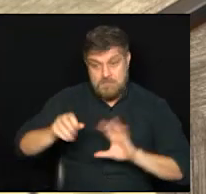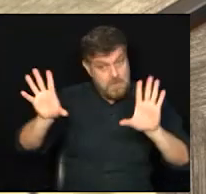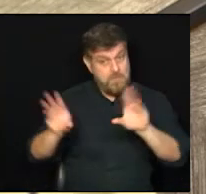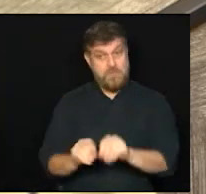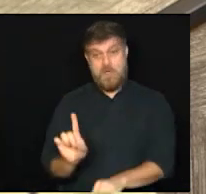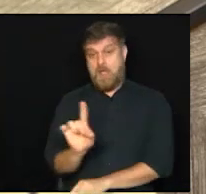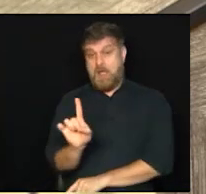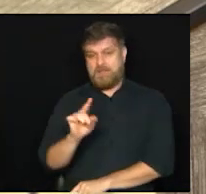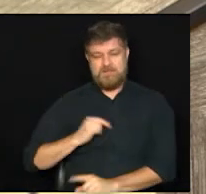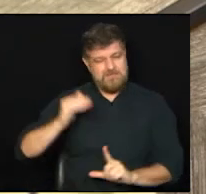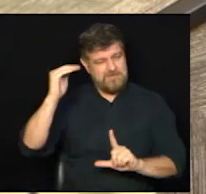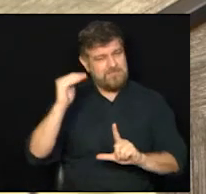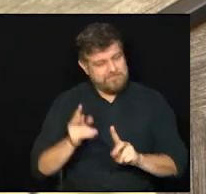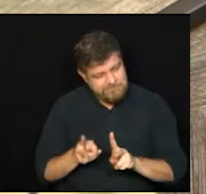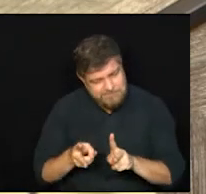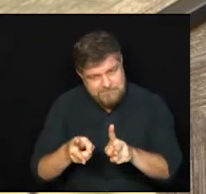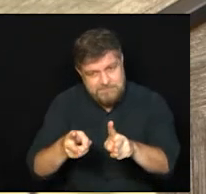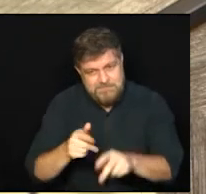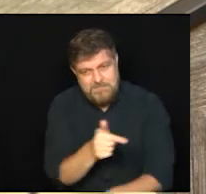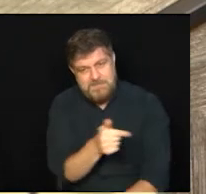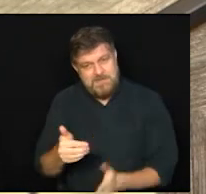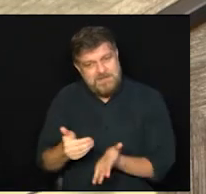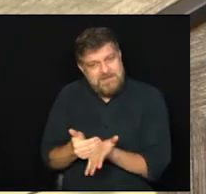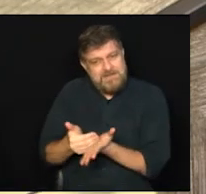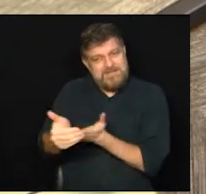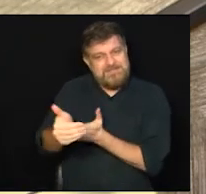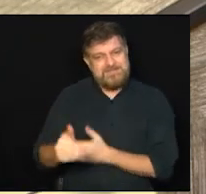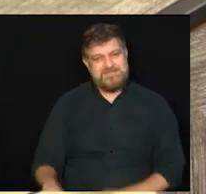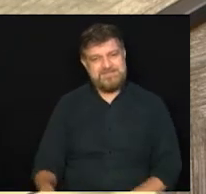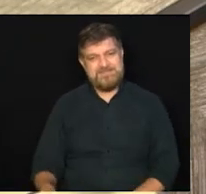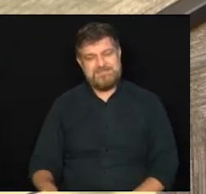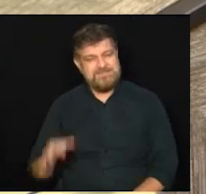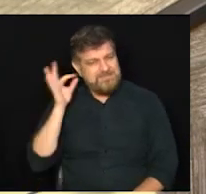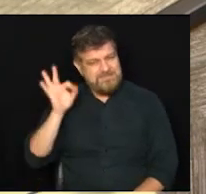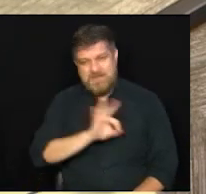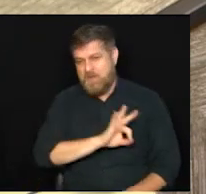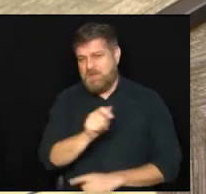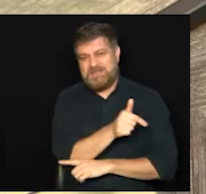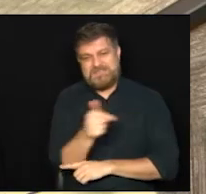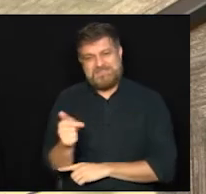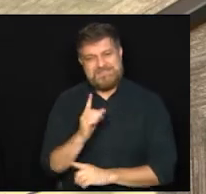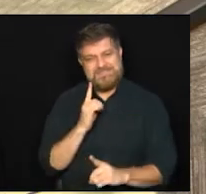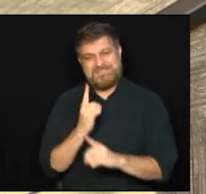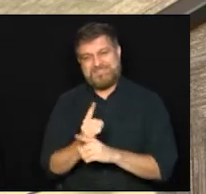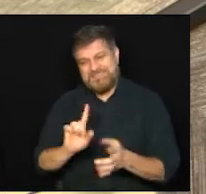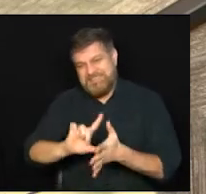nossa programação segue e a semana está só começando. Uma excelente semana e até mais.